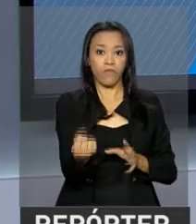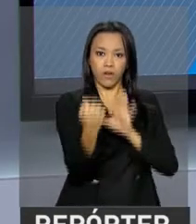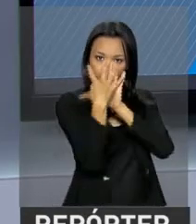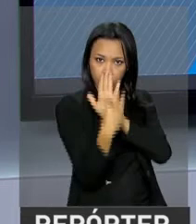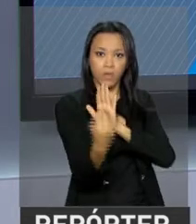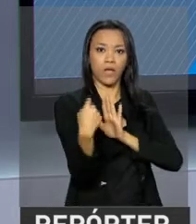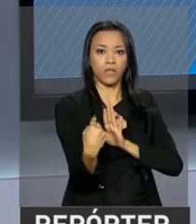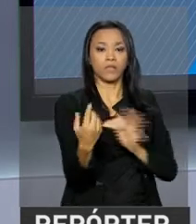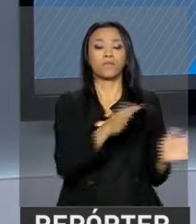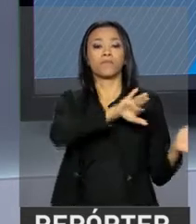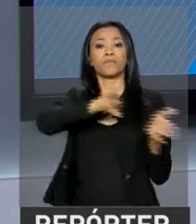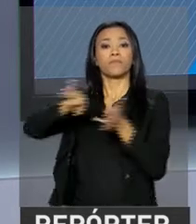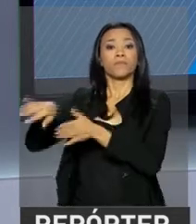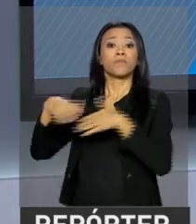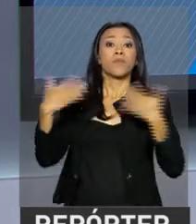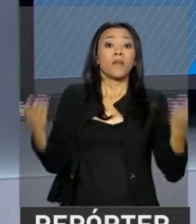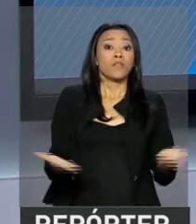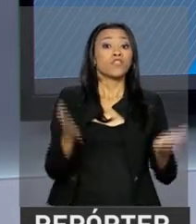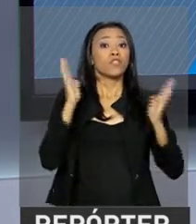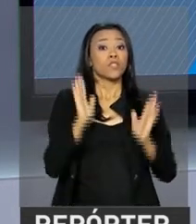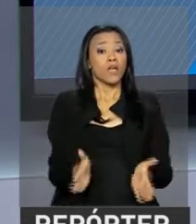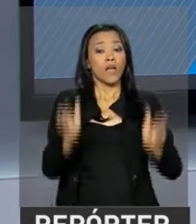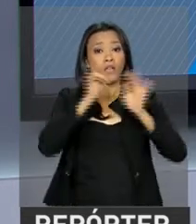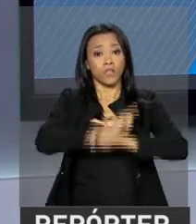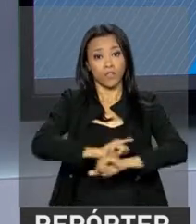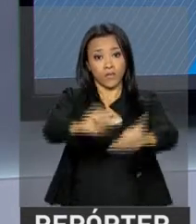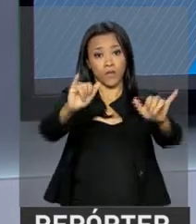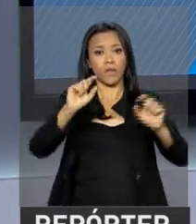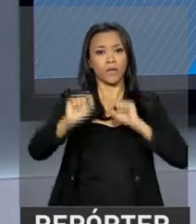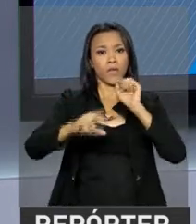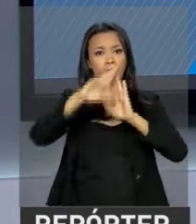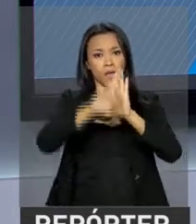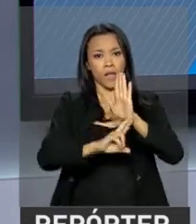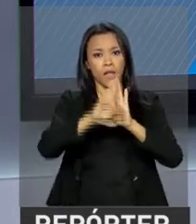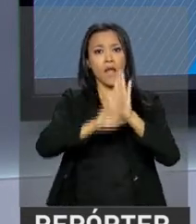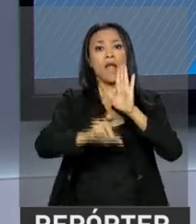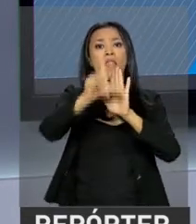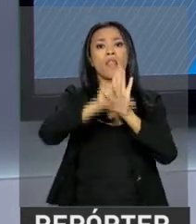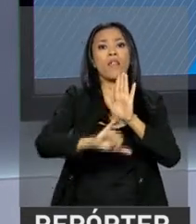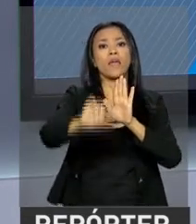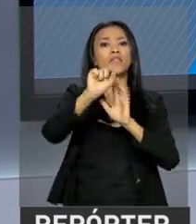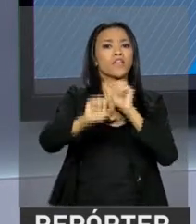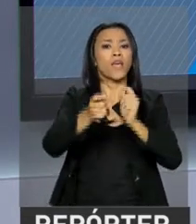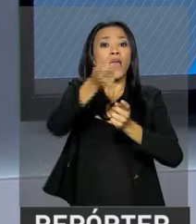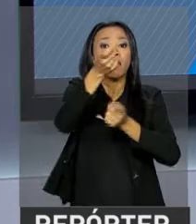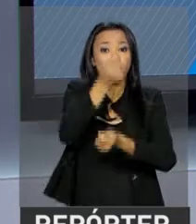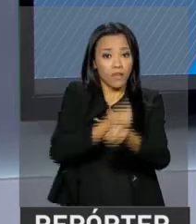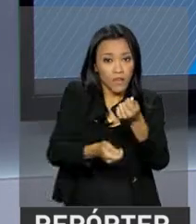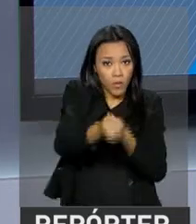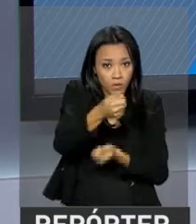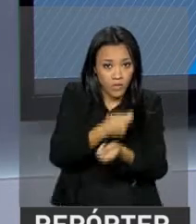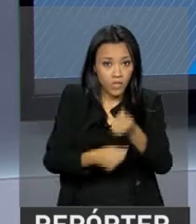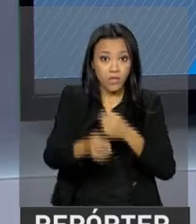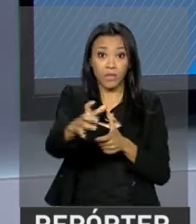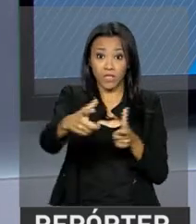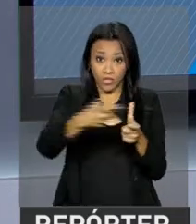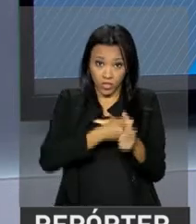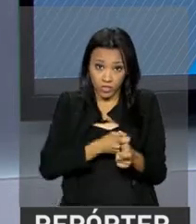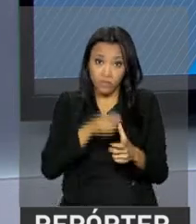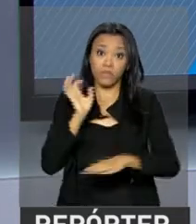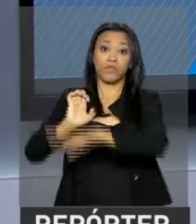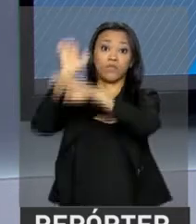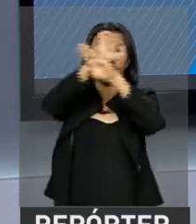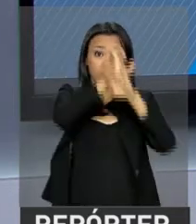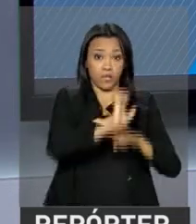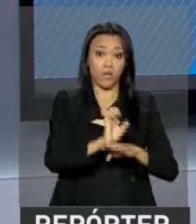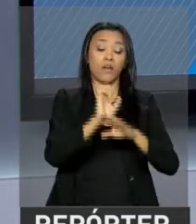publicada na regulamentação da lei de renegociação das dívidas dos estados e do distrito federal com a